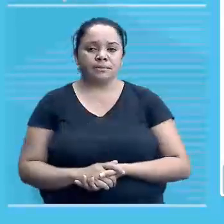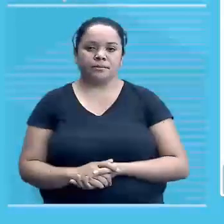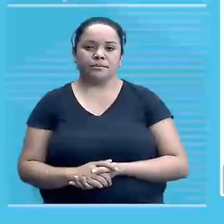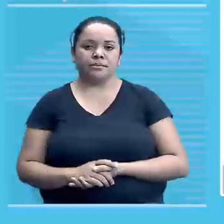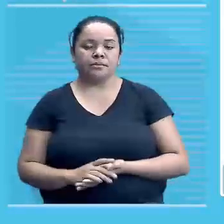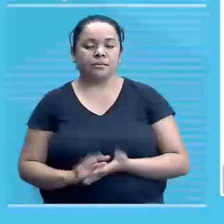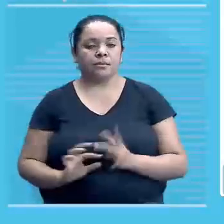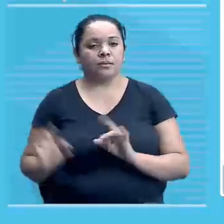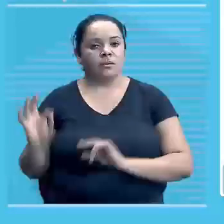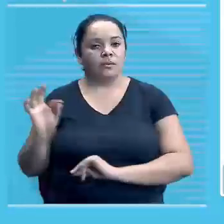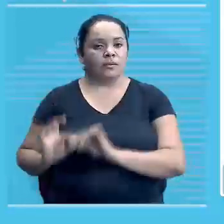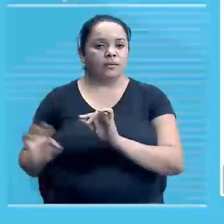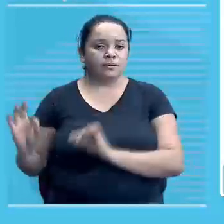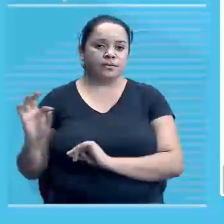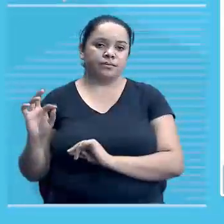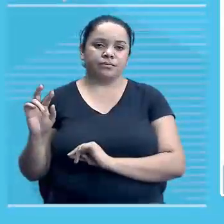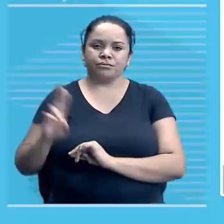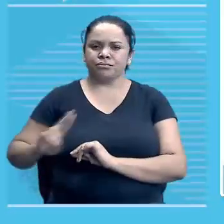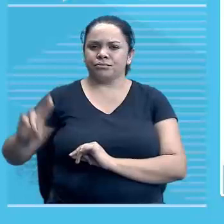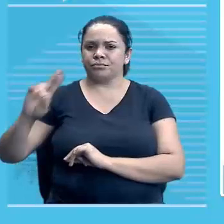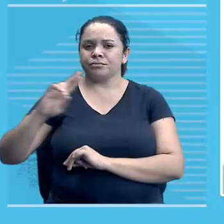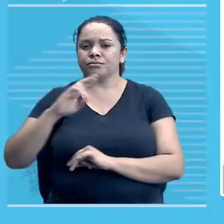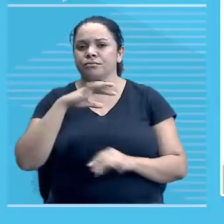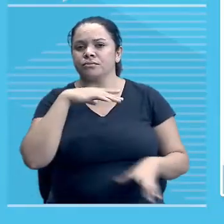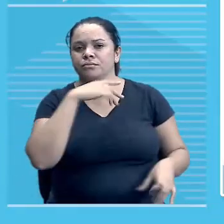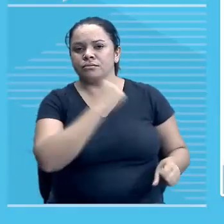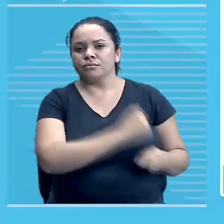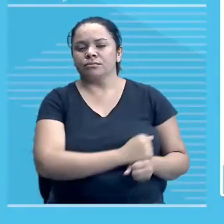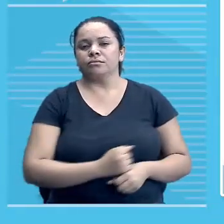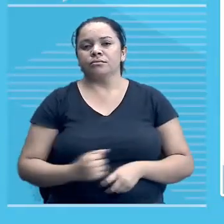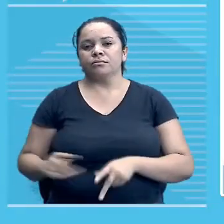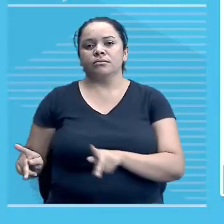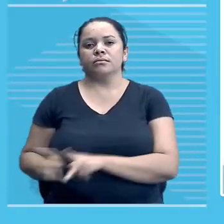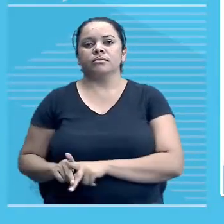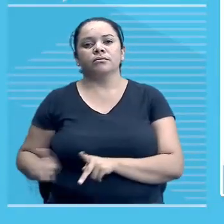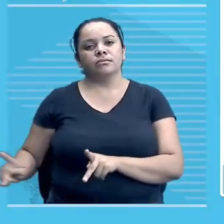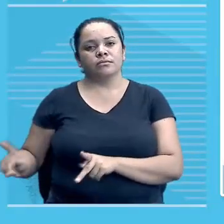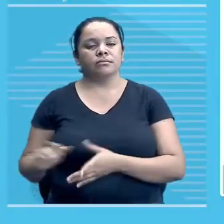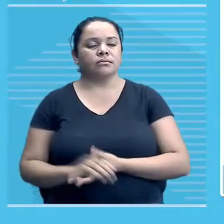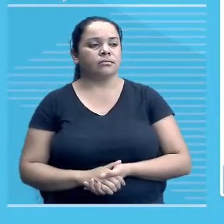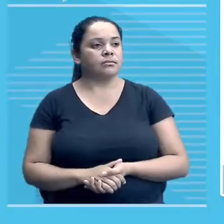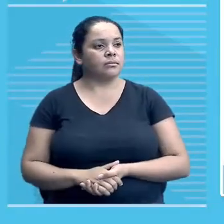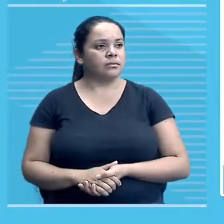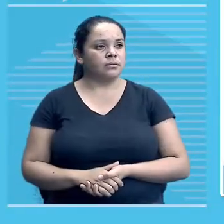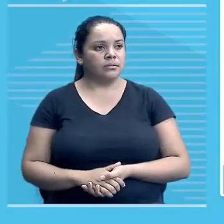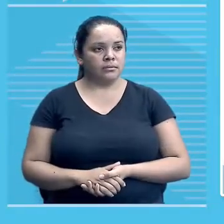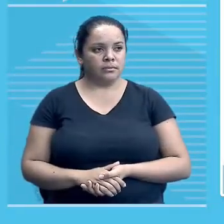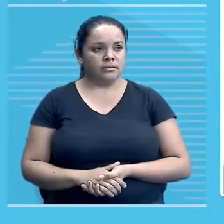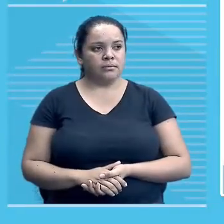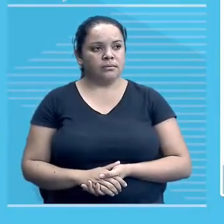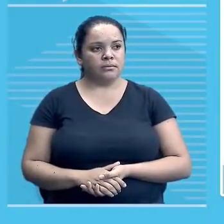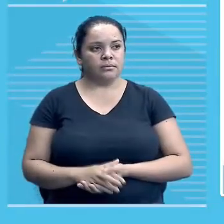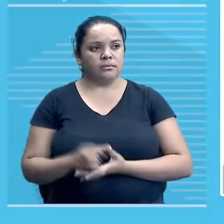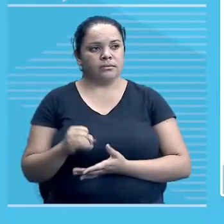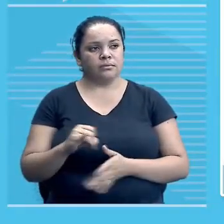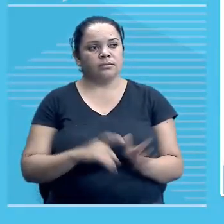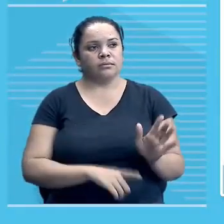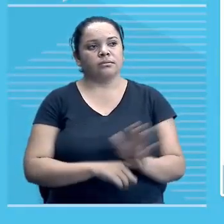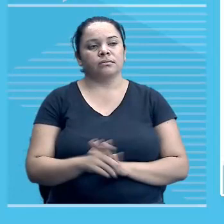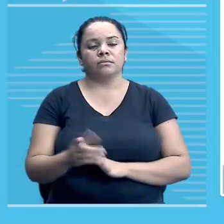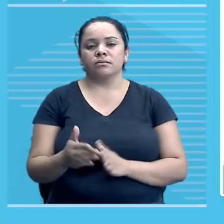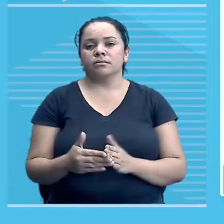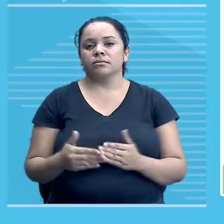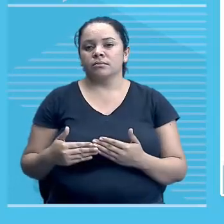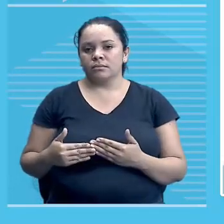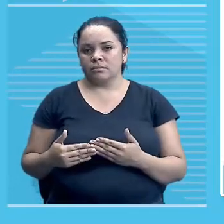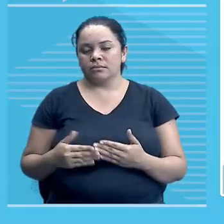usando soma e produto. Se numa questão ele te pedir a soma das raízes, como